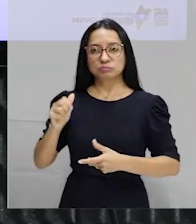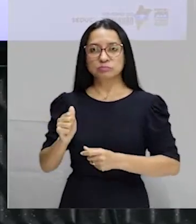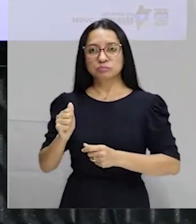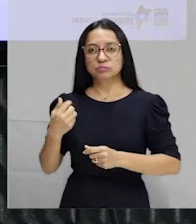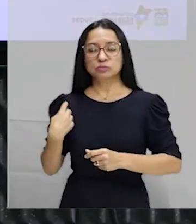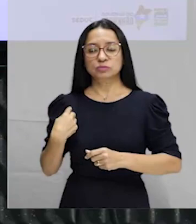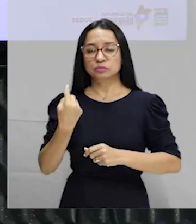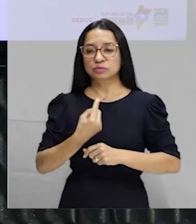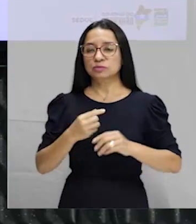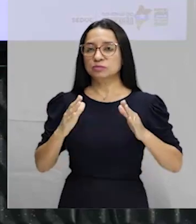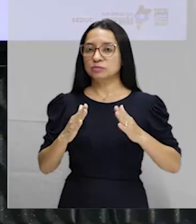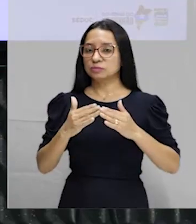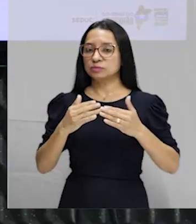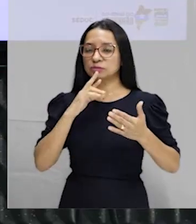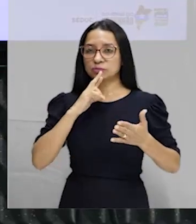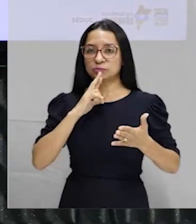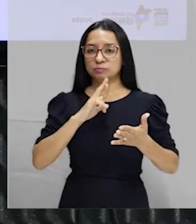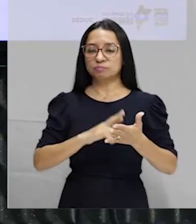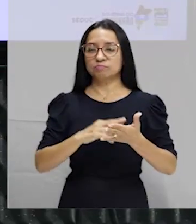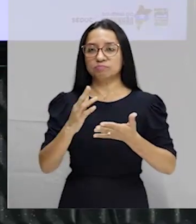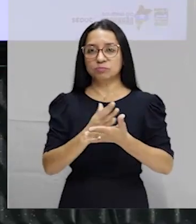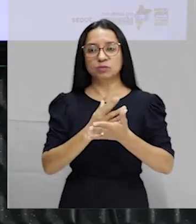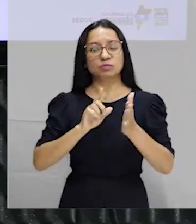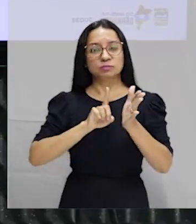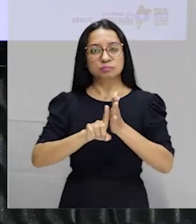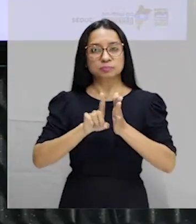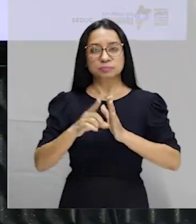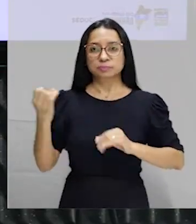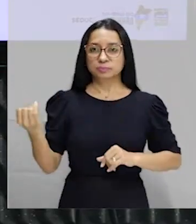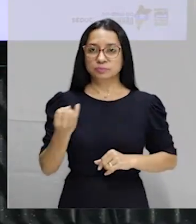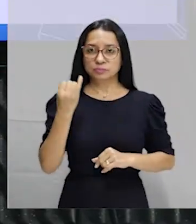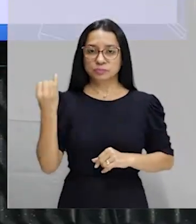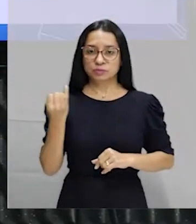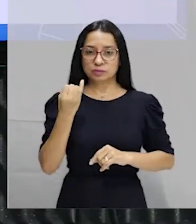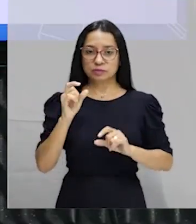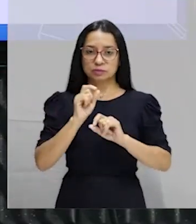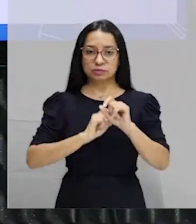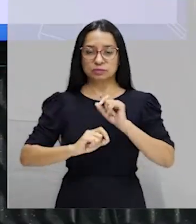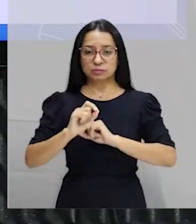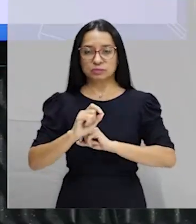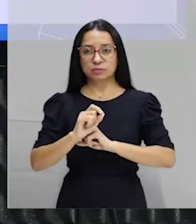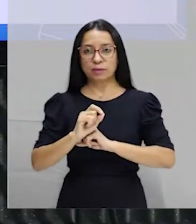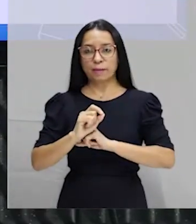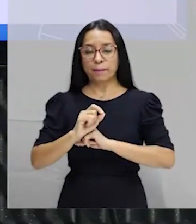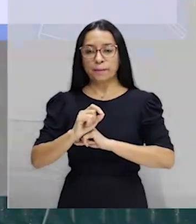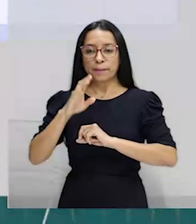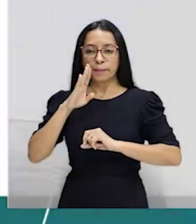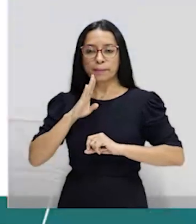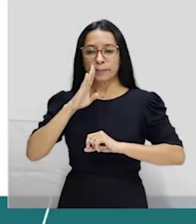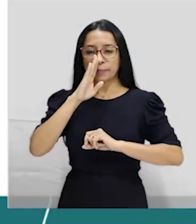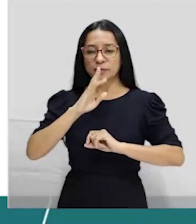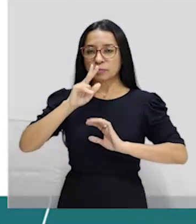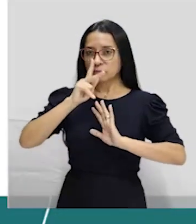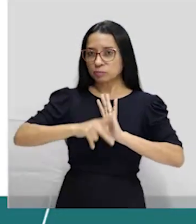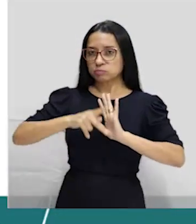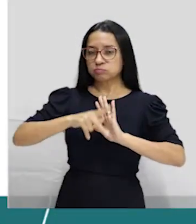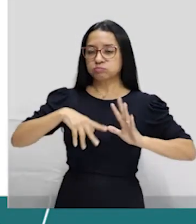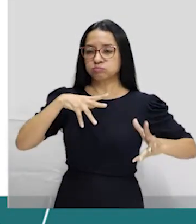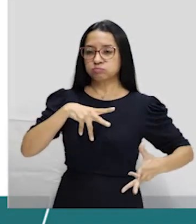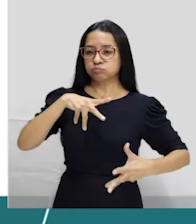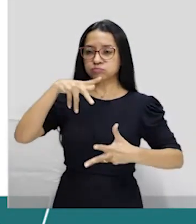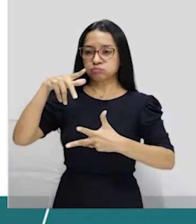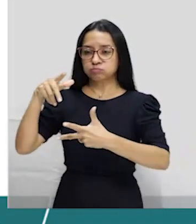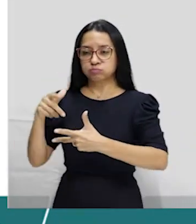vamos fechar e resolver algumas questões importantes sobre, né, as principais potências globais e